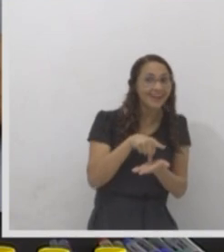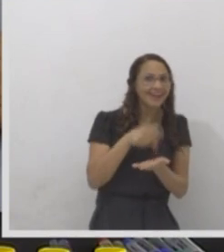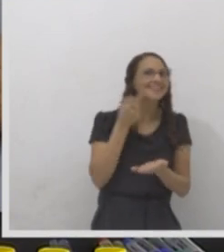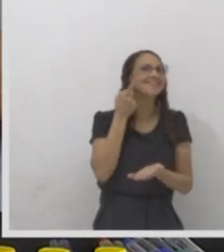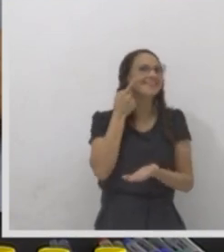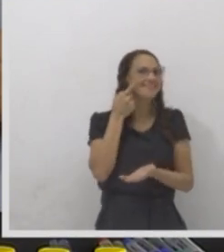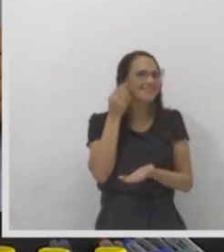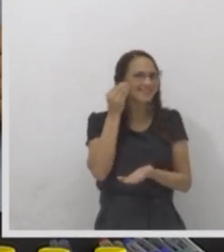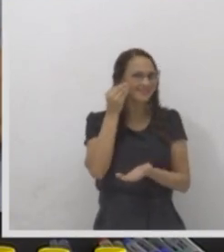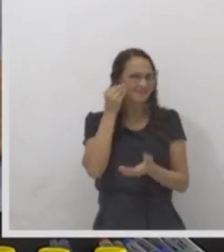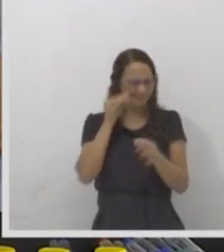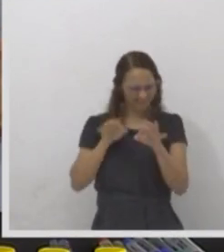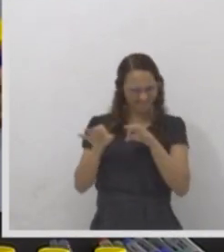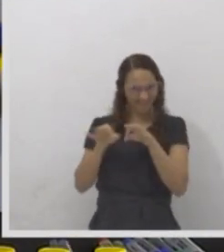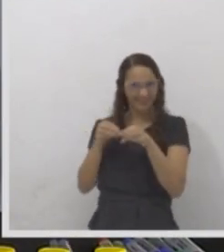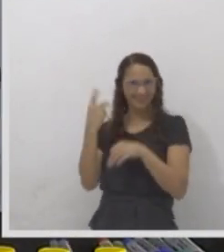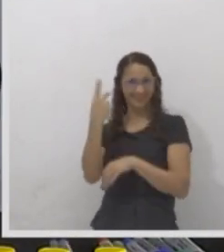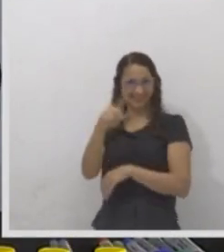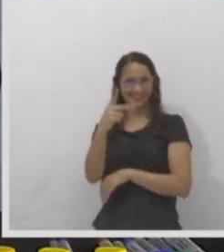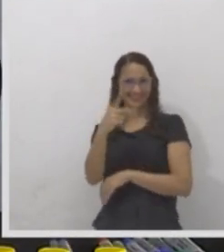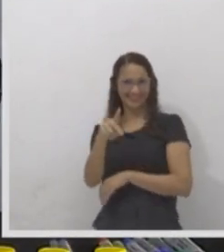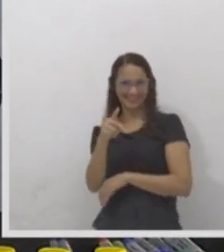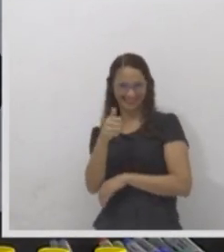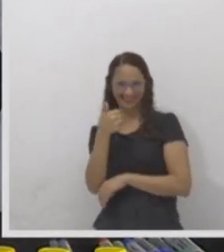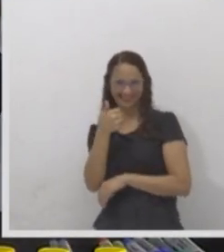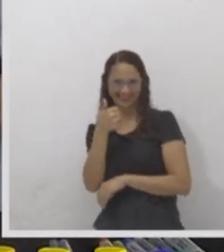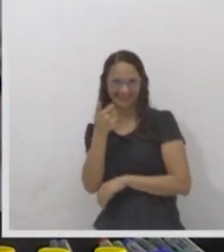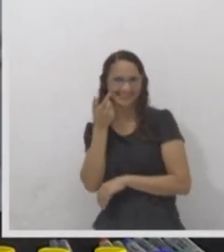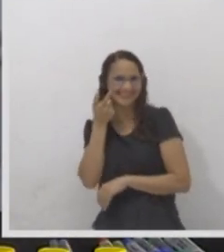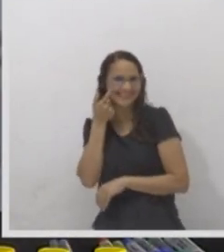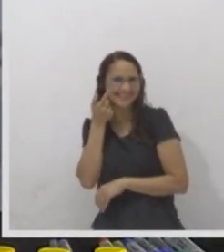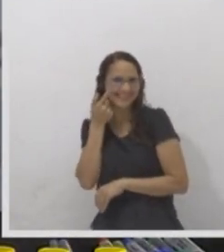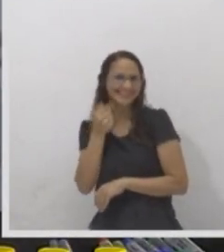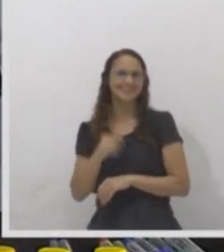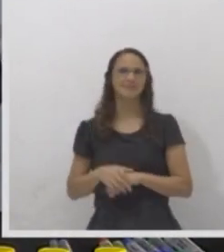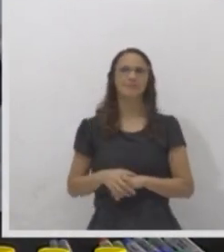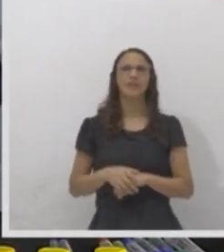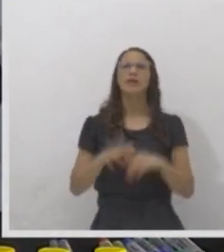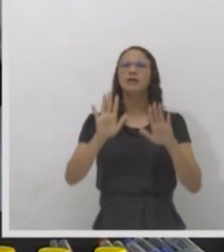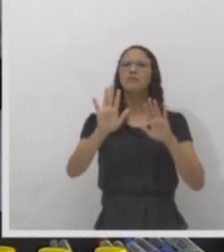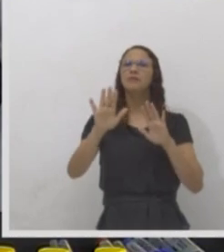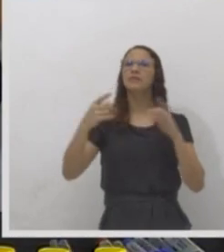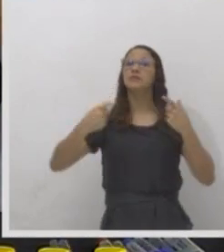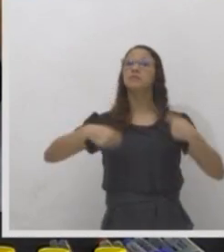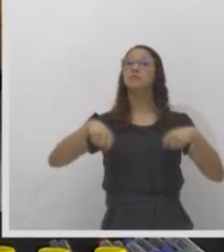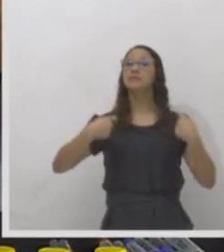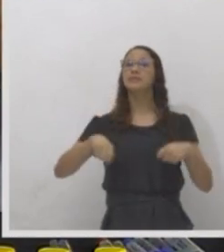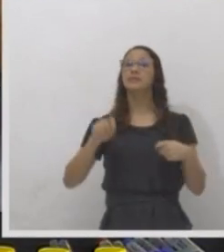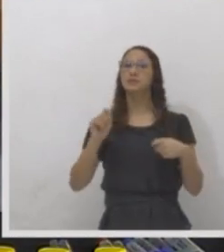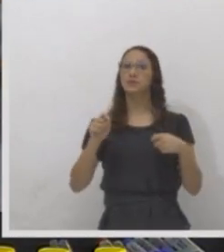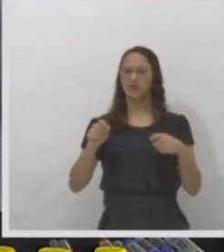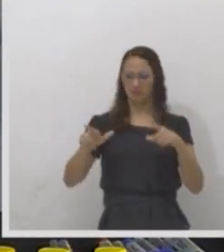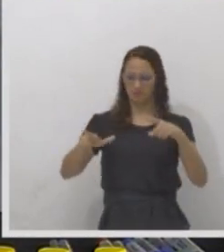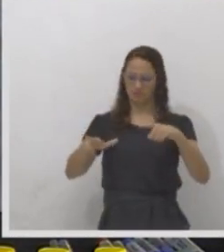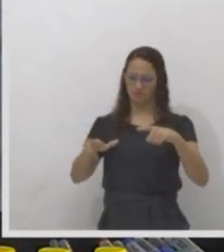só, para essa nossa tarefa nós vamos precisar da